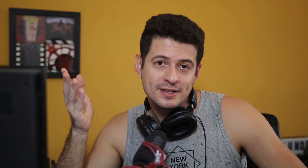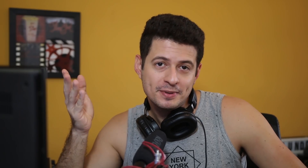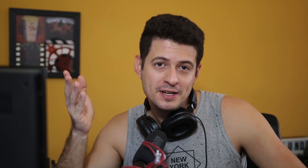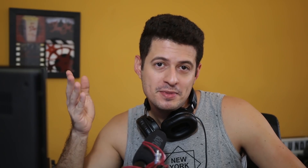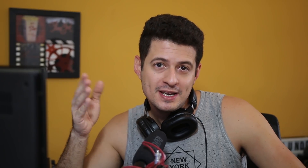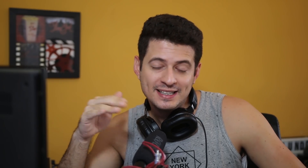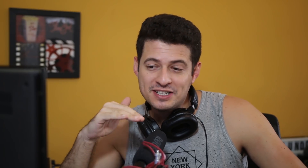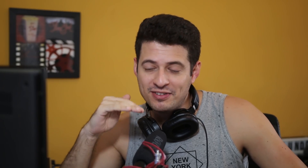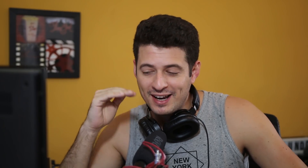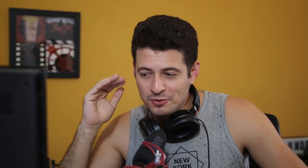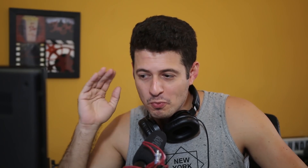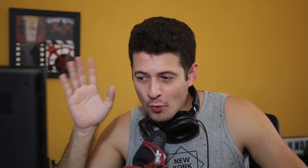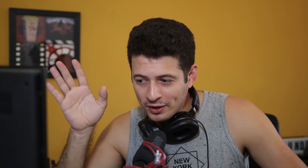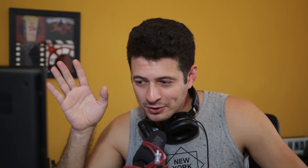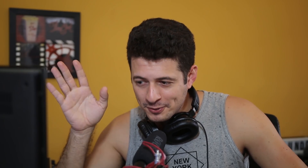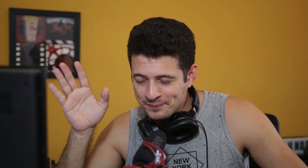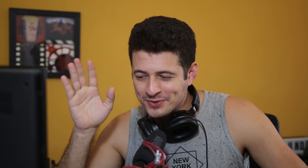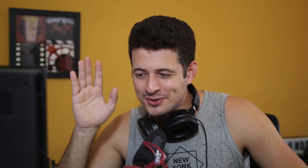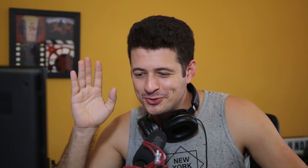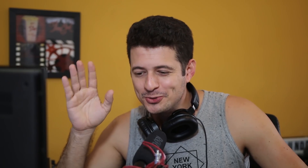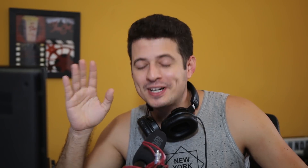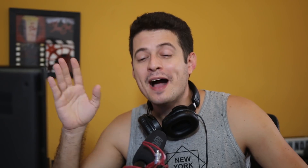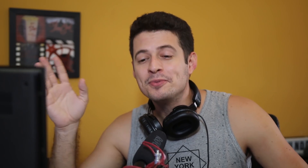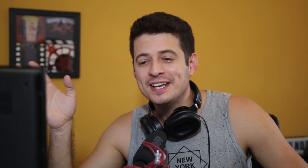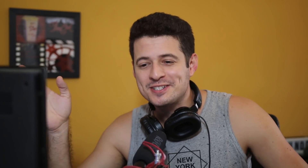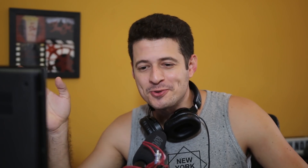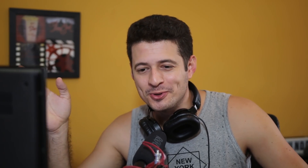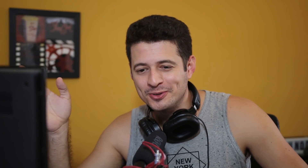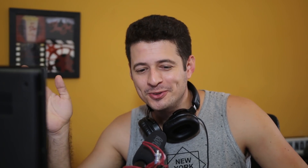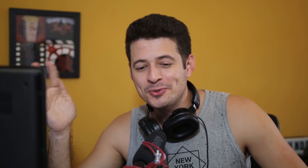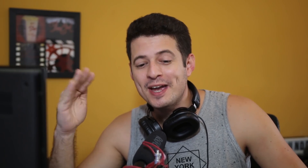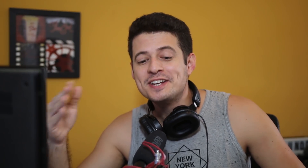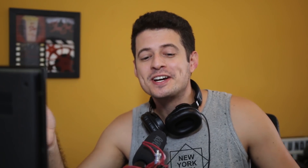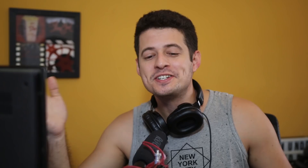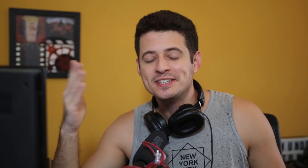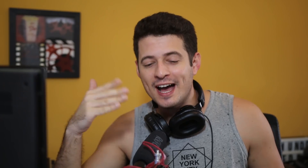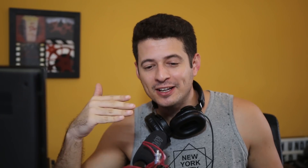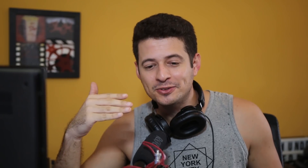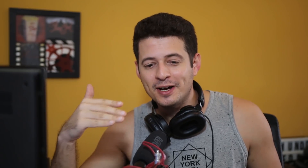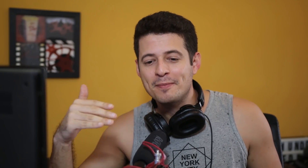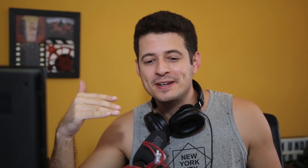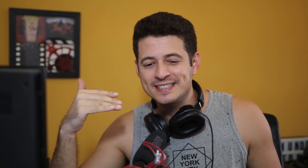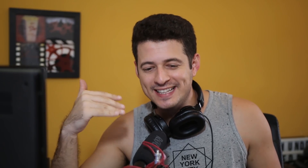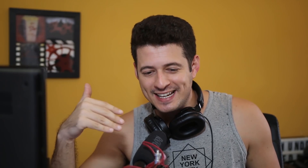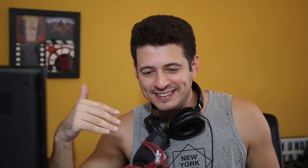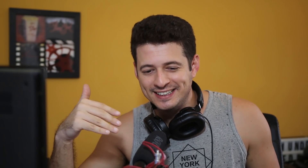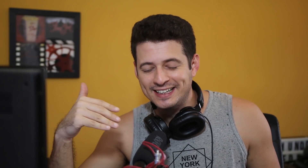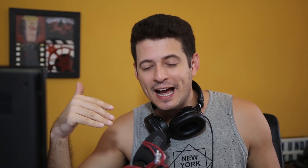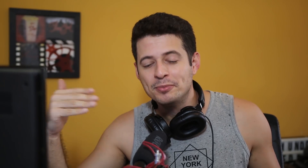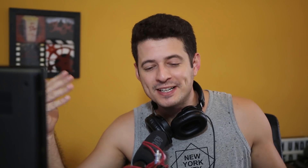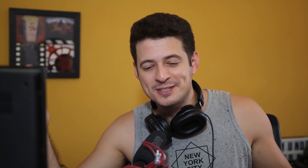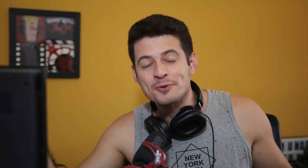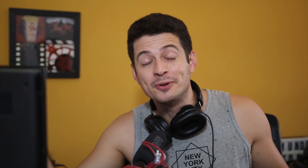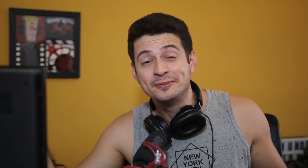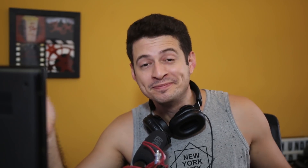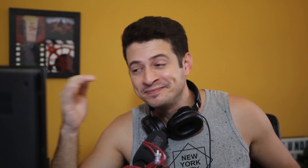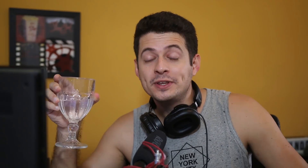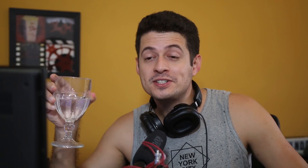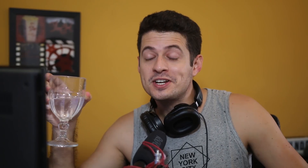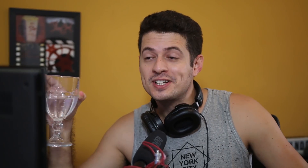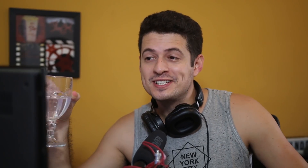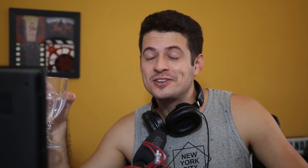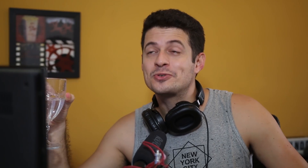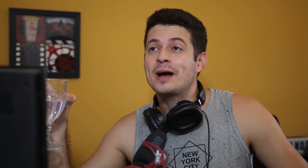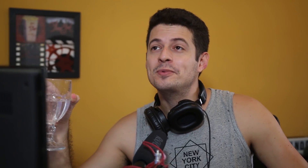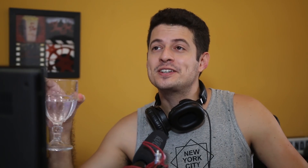Recentemente, por causa da pandemia, tem se falado muito do Cabo Daciolo, do ex-candidato à presidência Cabo Daciolo.